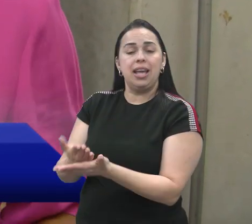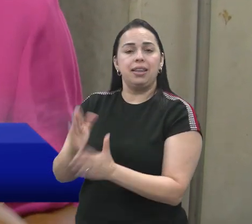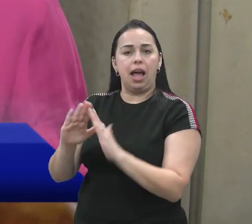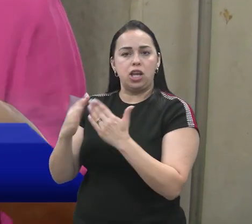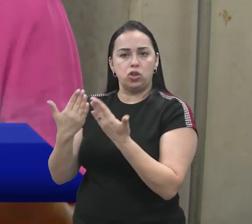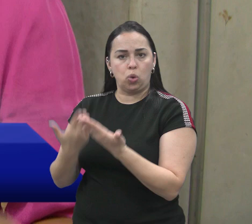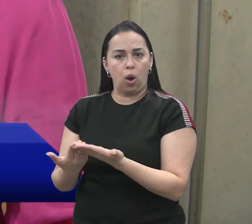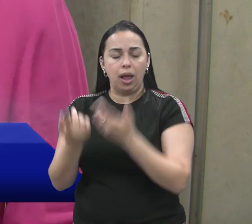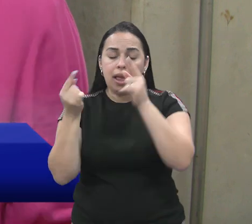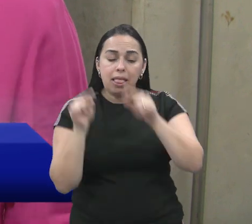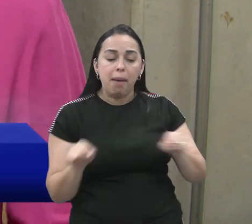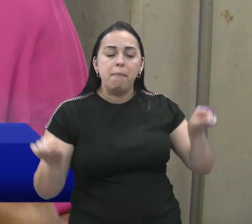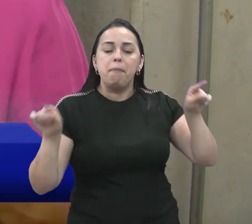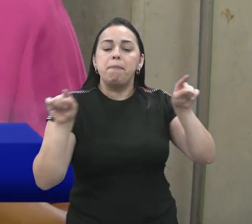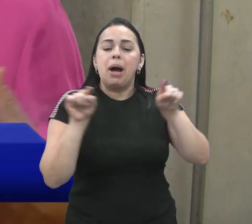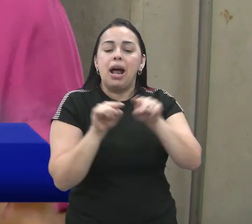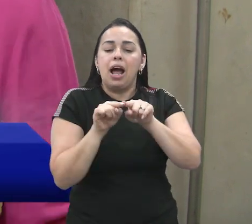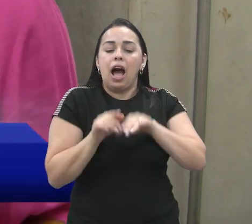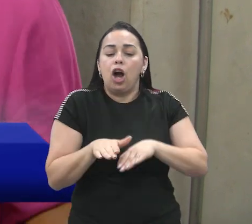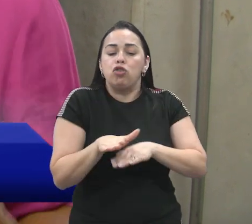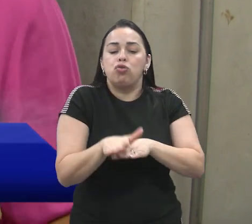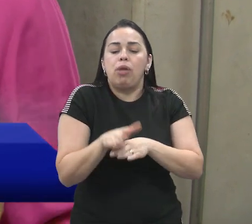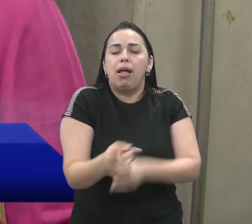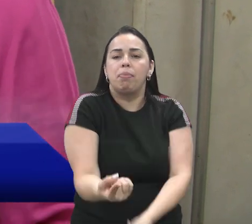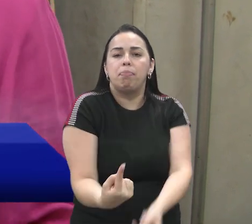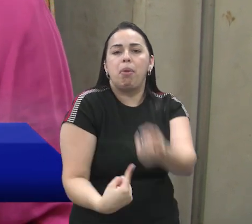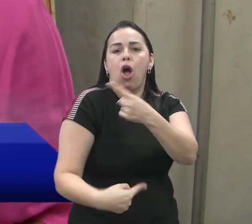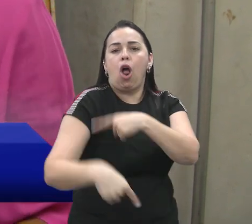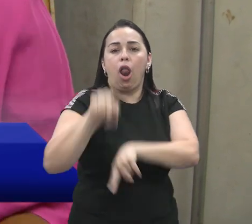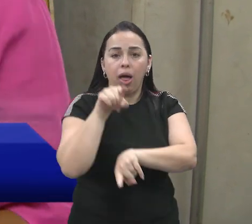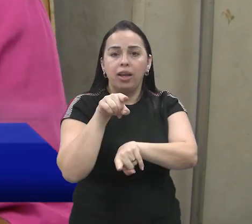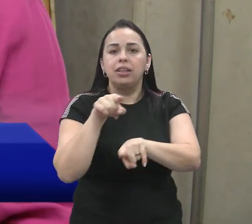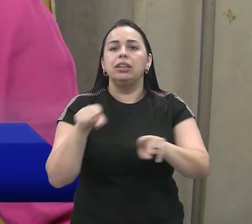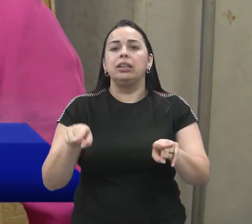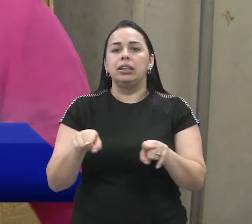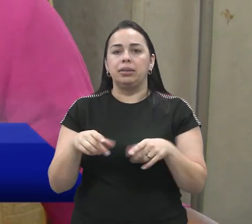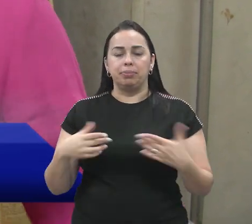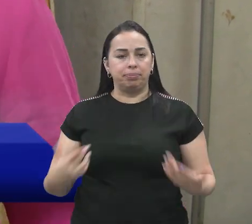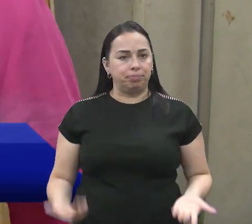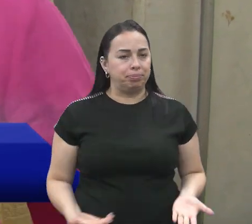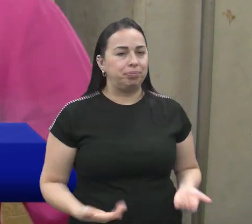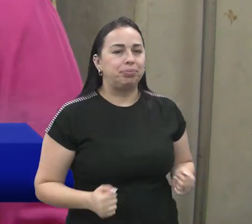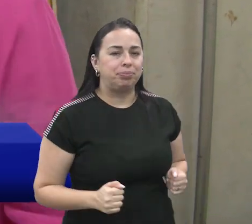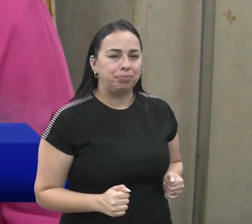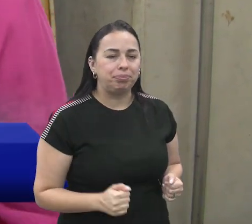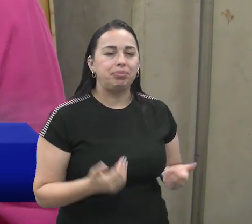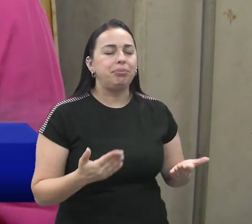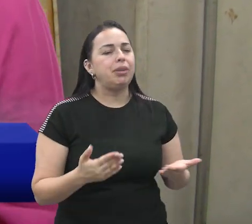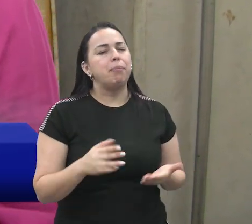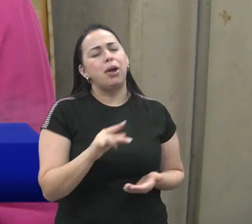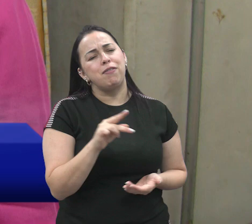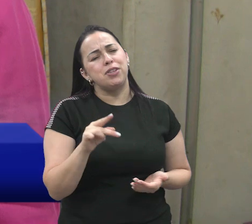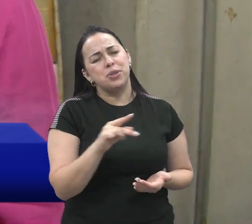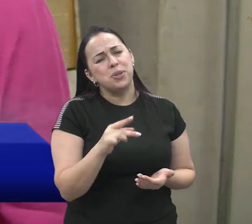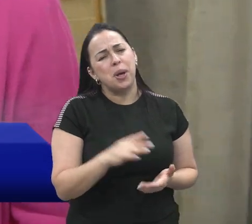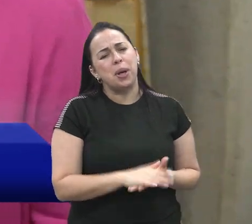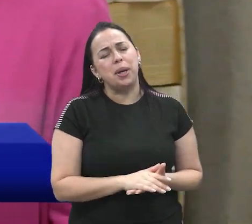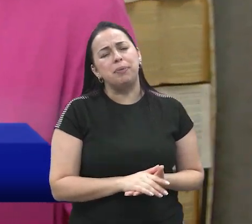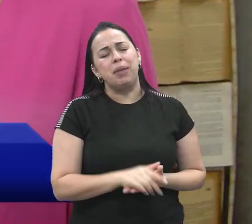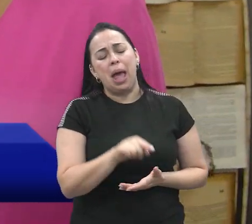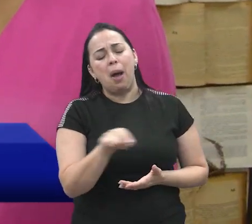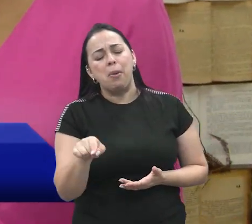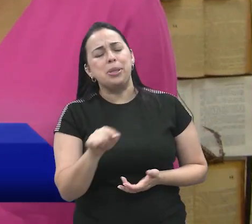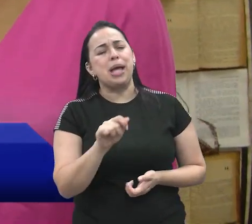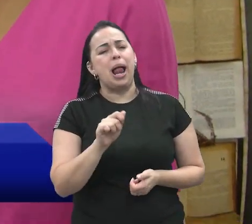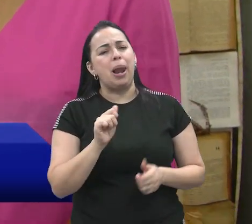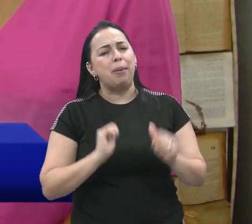do momento que ele também vai se envolver, ele também vai ser parceiro nesse desenvolvimento, nesse projeto pedagógico que a escola tem a desenvolver. E, professora,